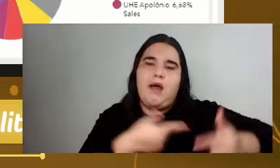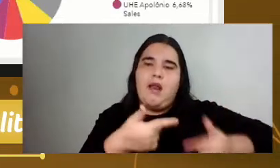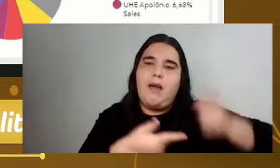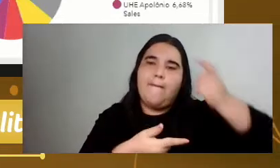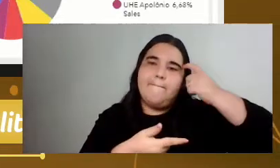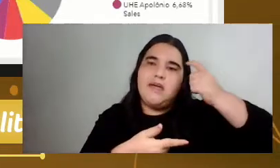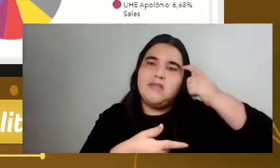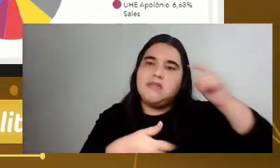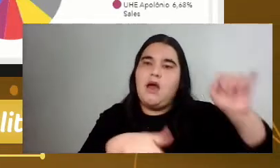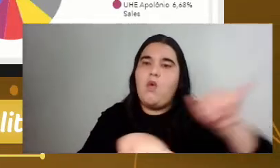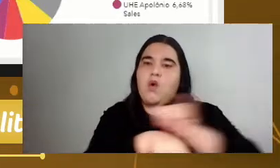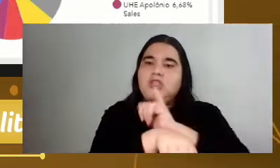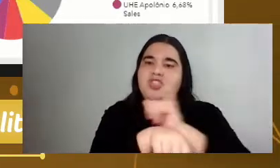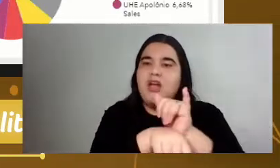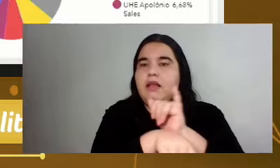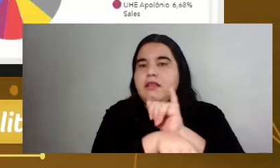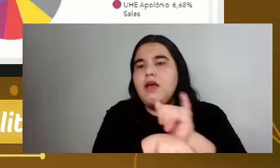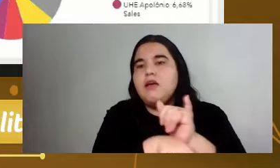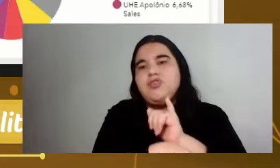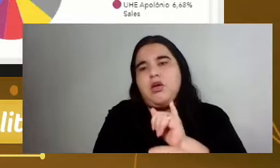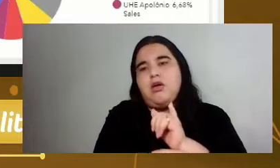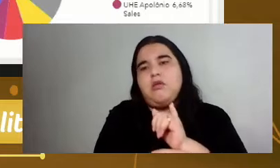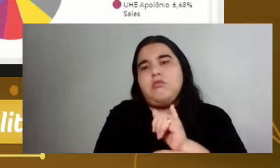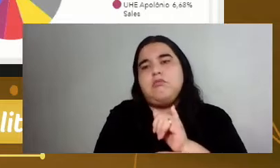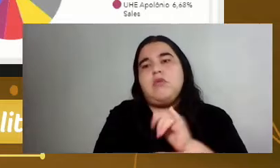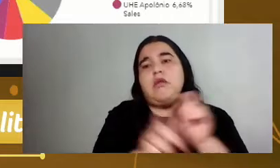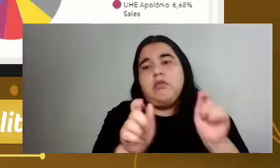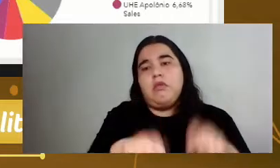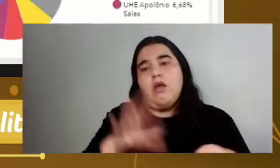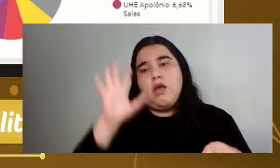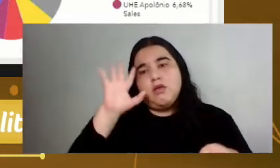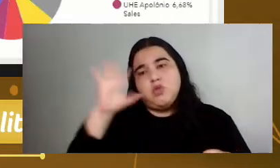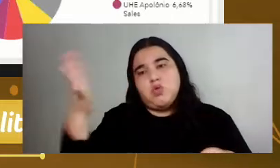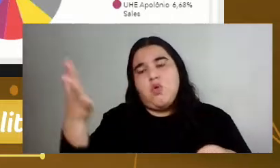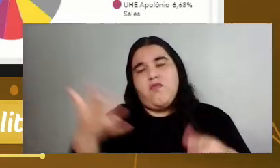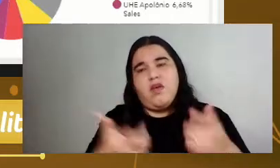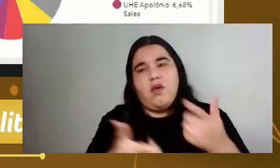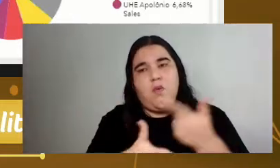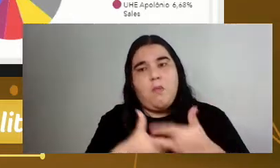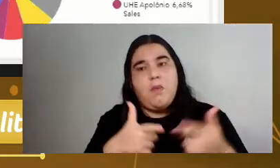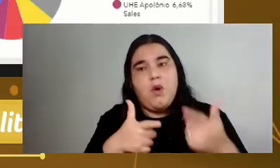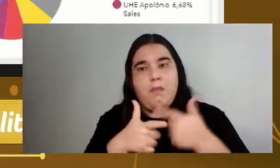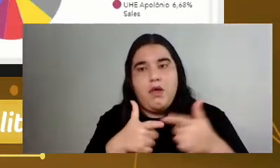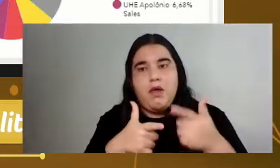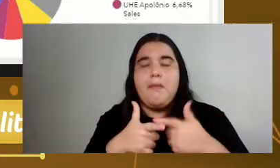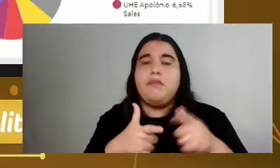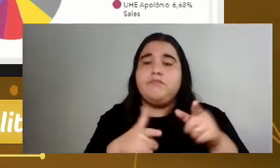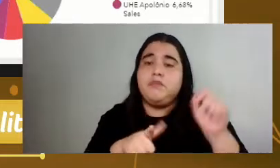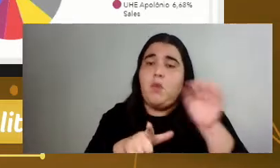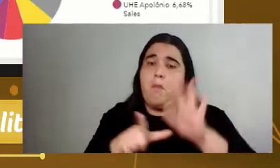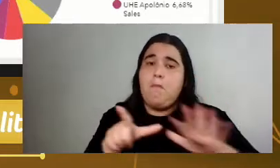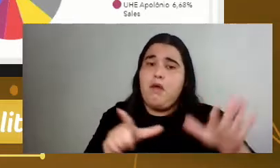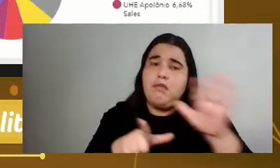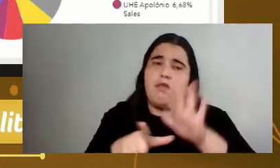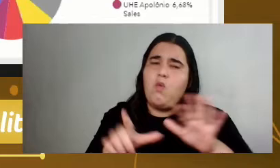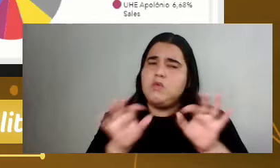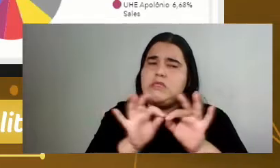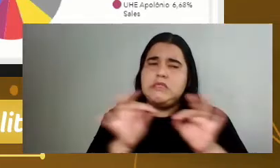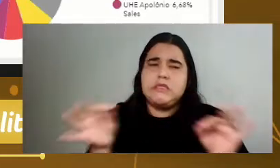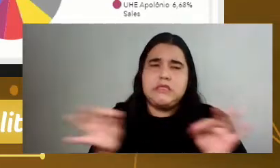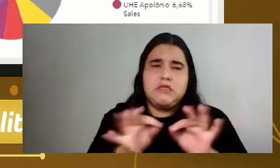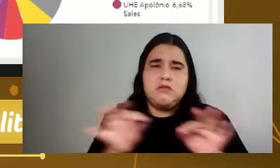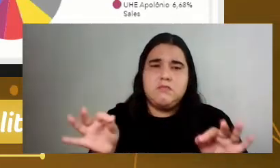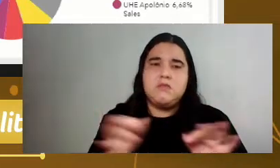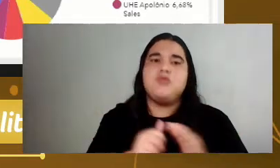deve atuar para resolver esse tipo de problema. Então, assim, é um painel muito amigável, muito simples, mas que nos dá